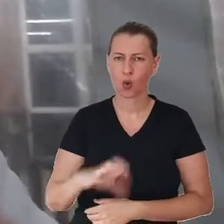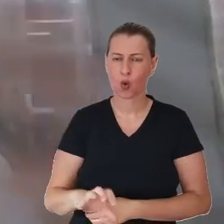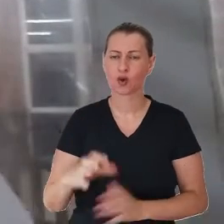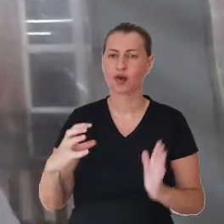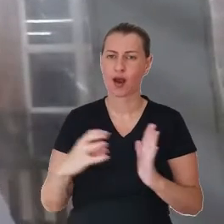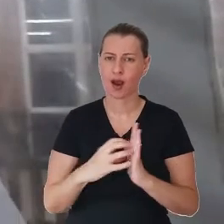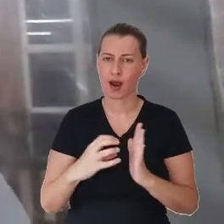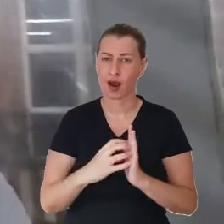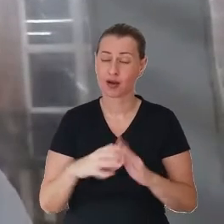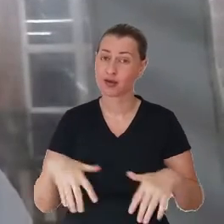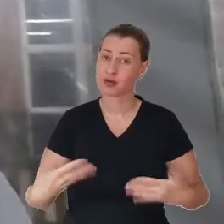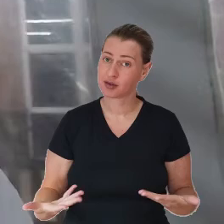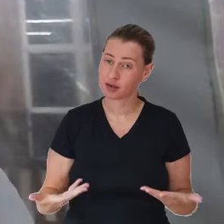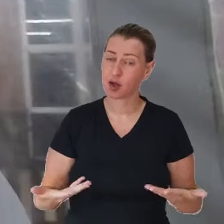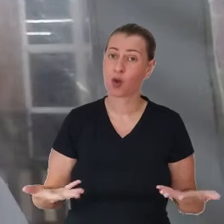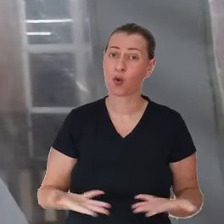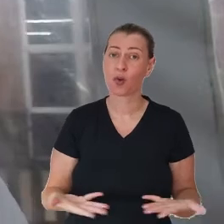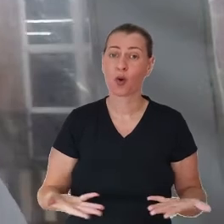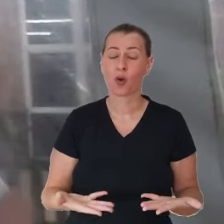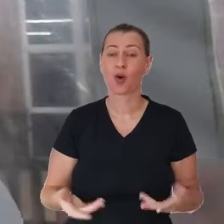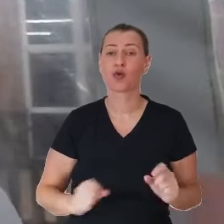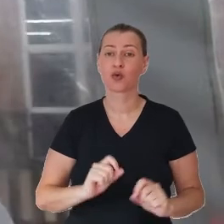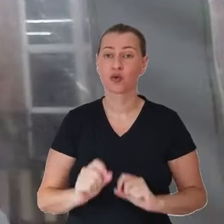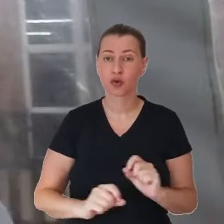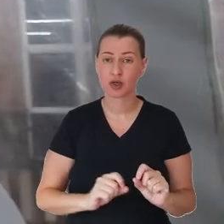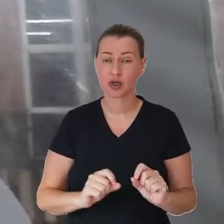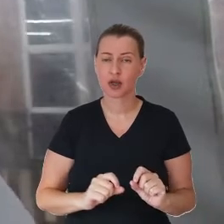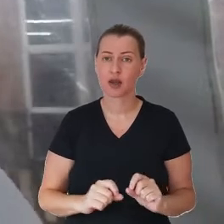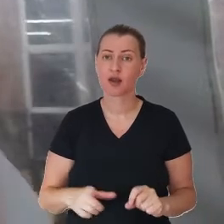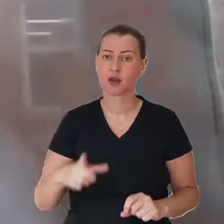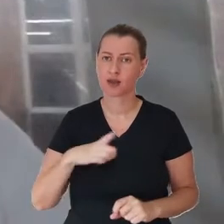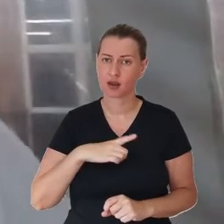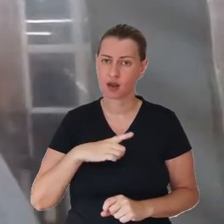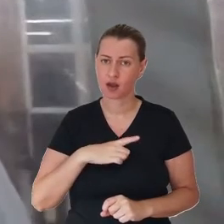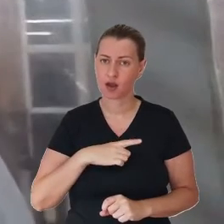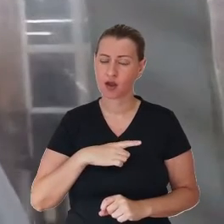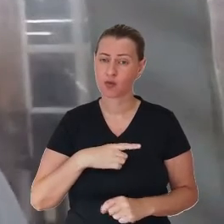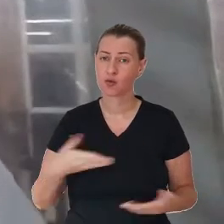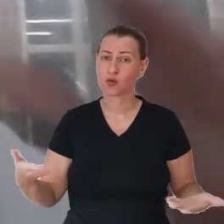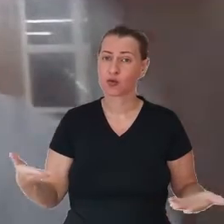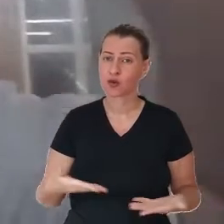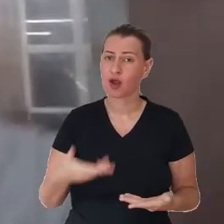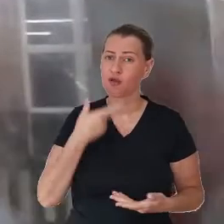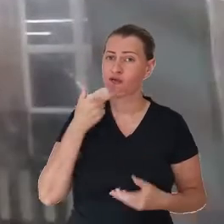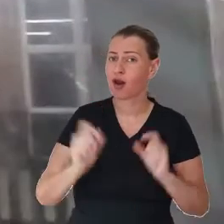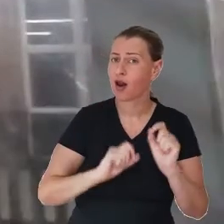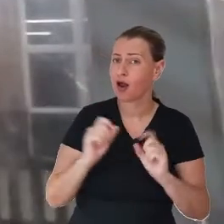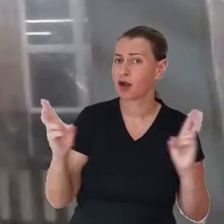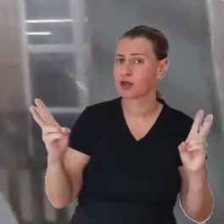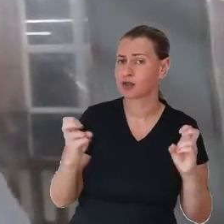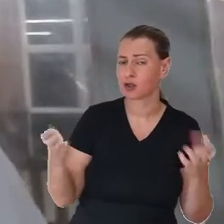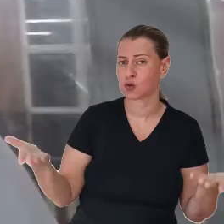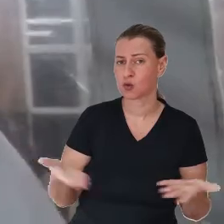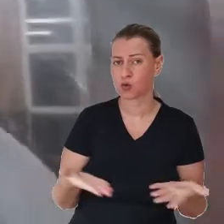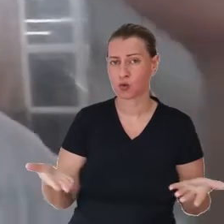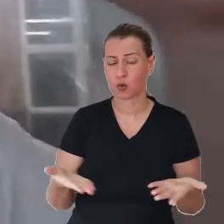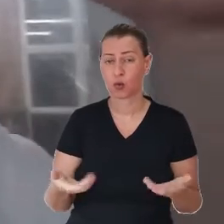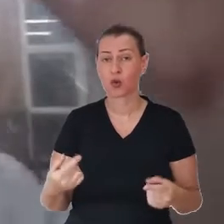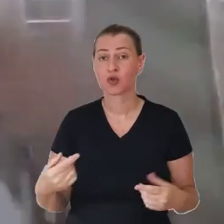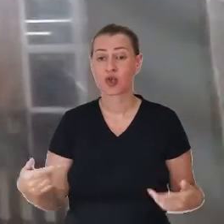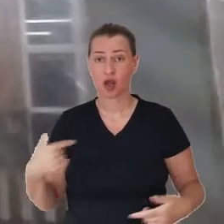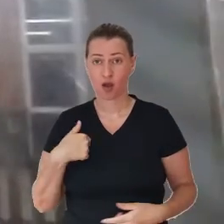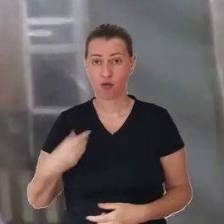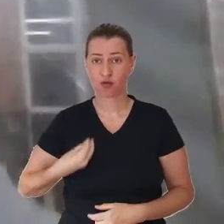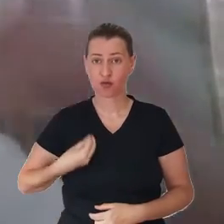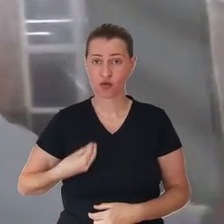Então, não poderíamos deixar de passar esse dia sem fazer uma fala aqui. Estou diretamente da Universidade